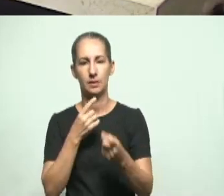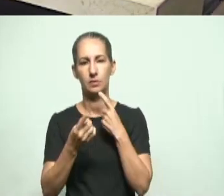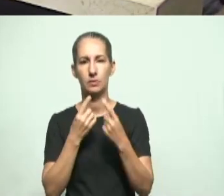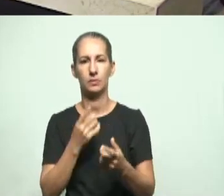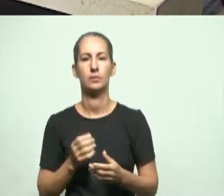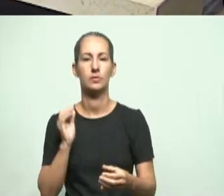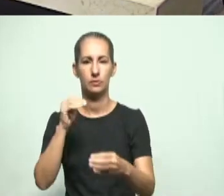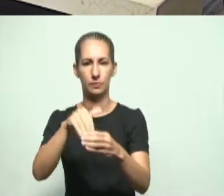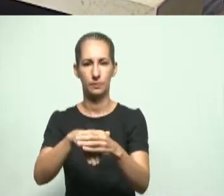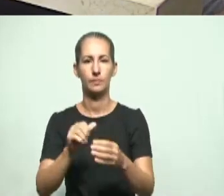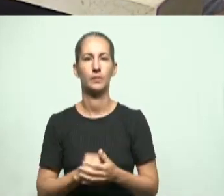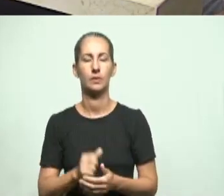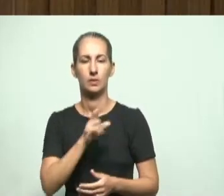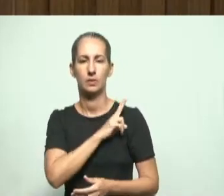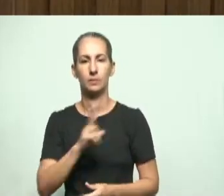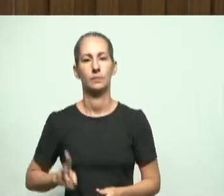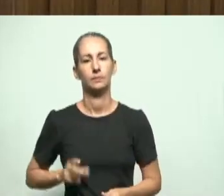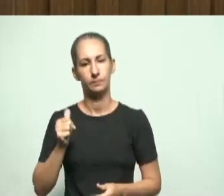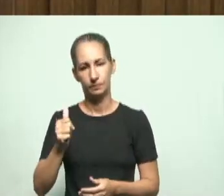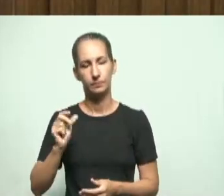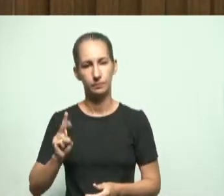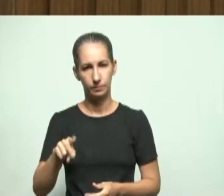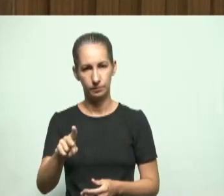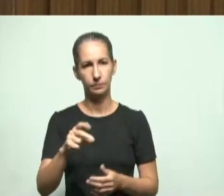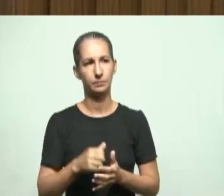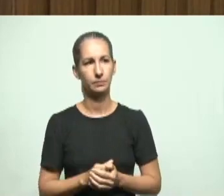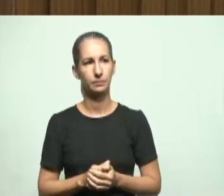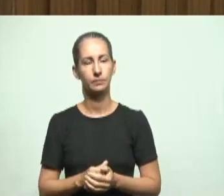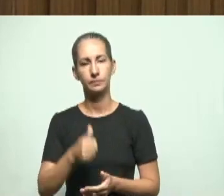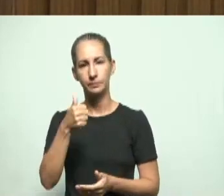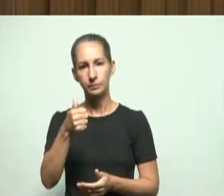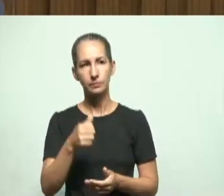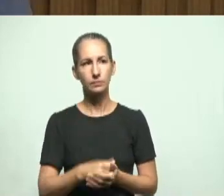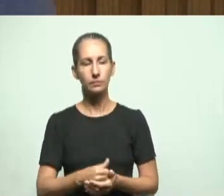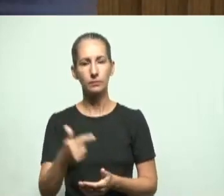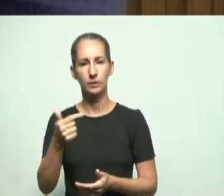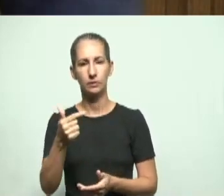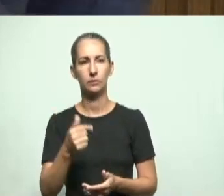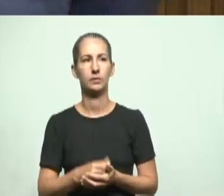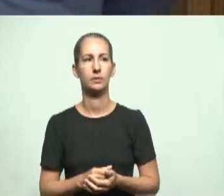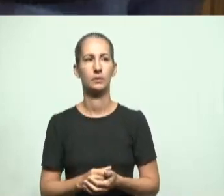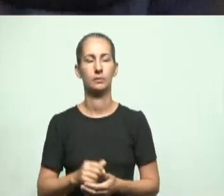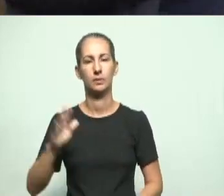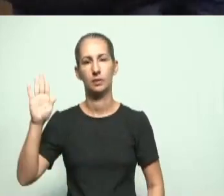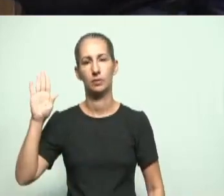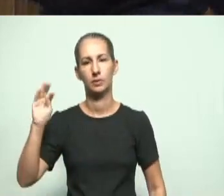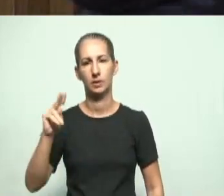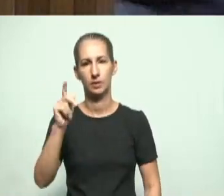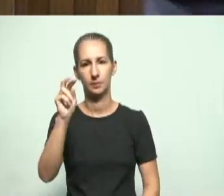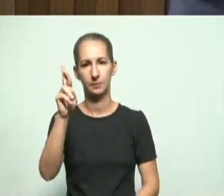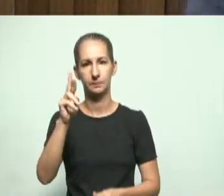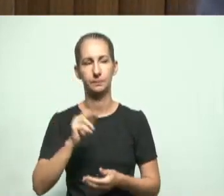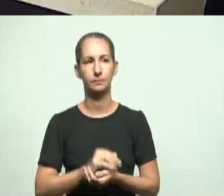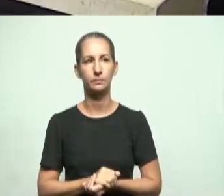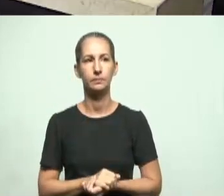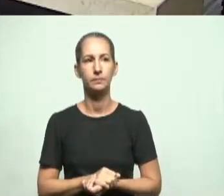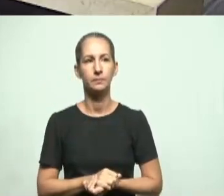a discussão, a votos. Vereadores que aprovam, mas como estão? Projeto aprovado em segunda, pela ordem, vereador Kleber